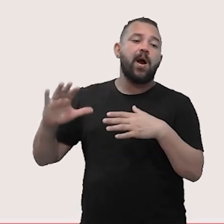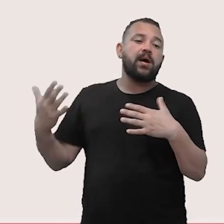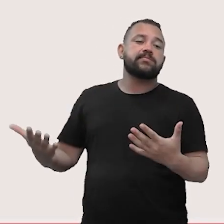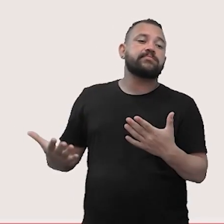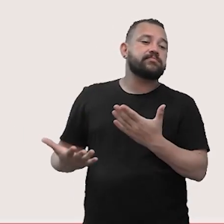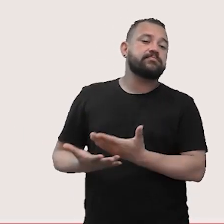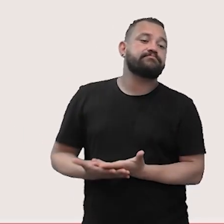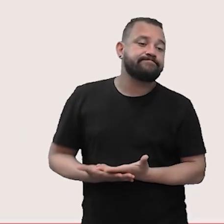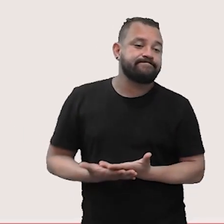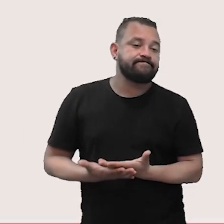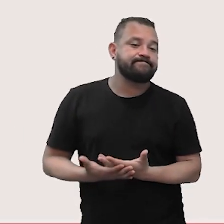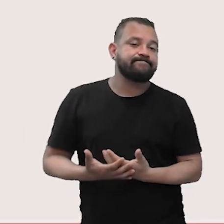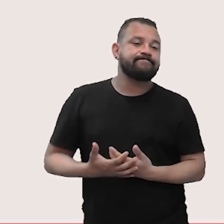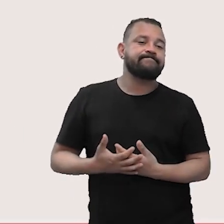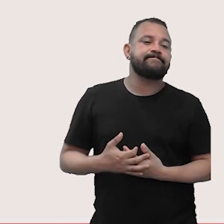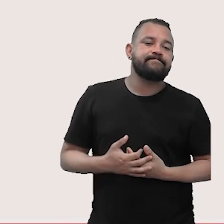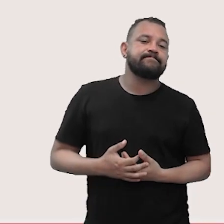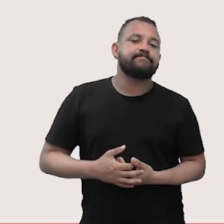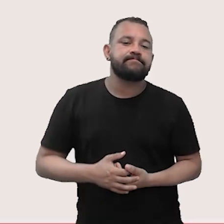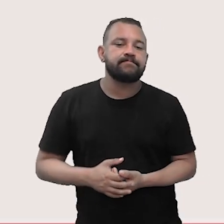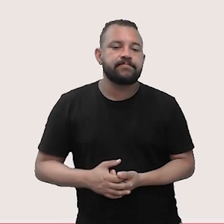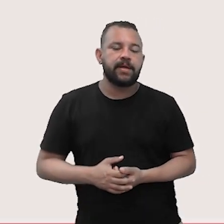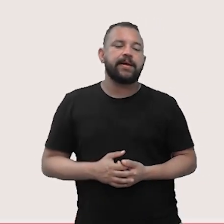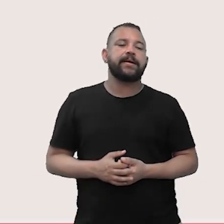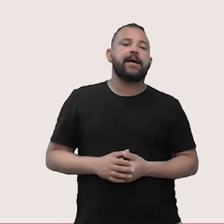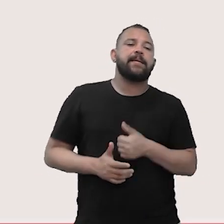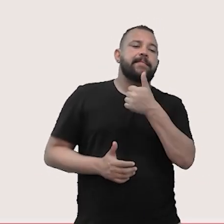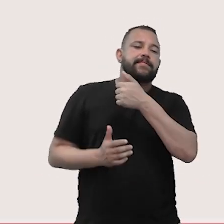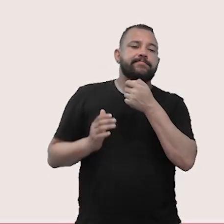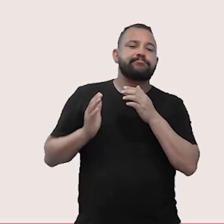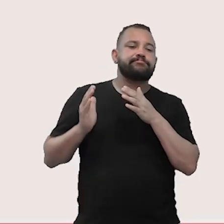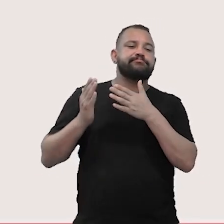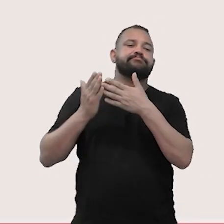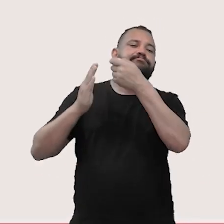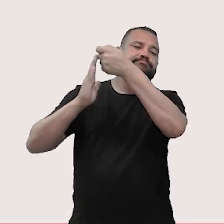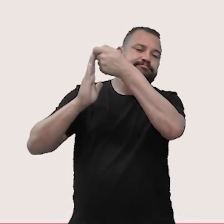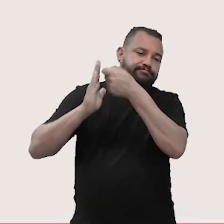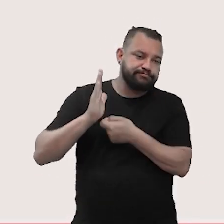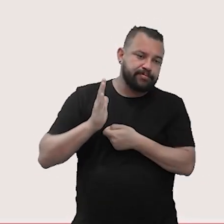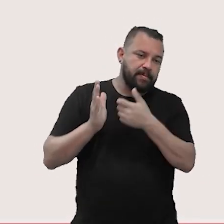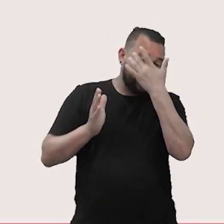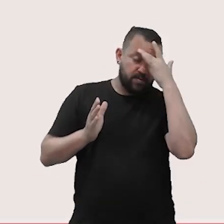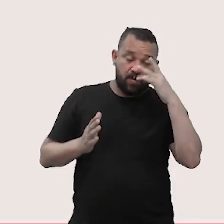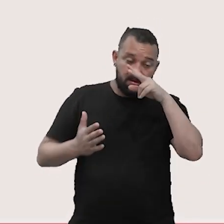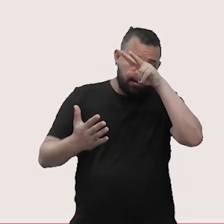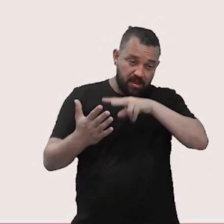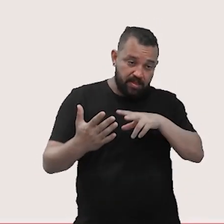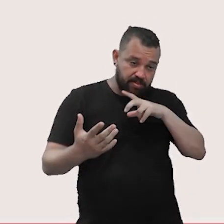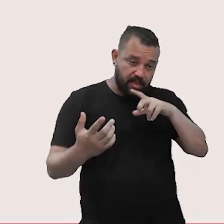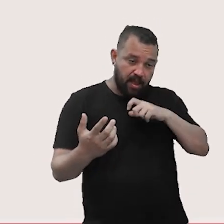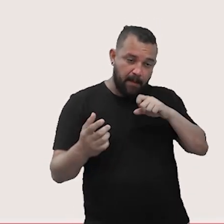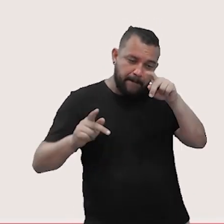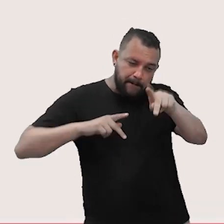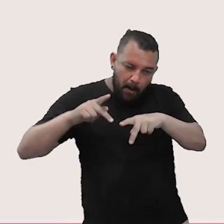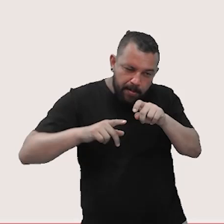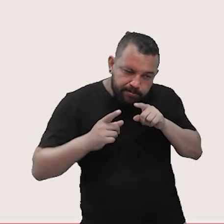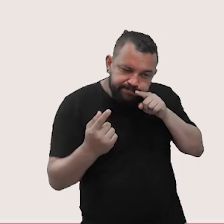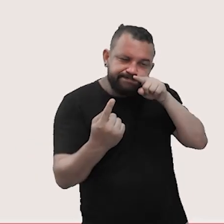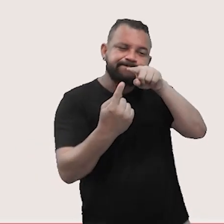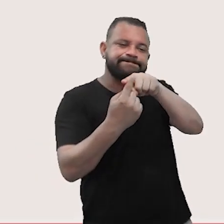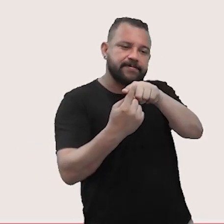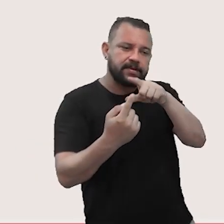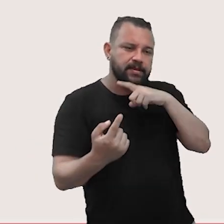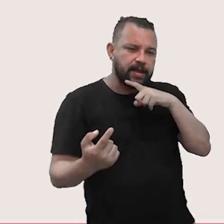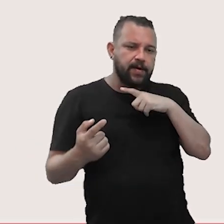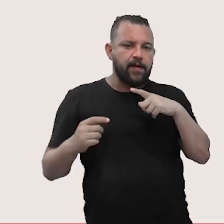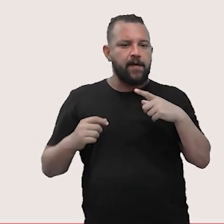da função conativa? Primeiro, é um texto direcionado a um leitor, não ao público-alvo. há uma presença de verbos no modo imperativo.